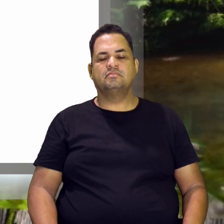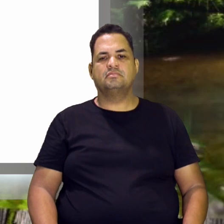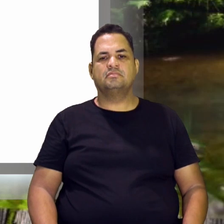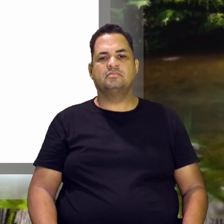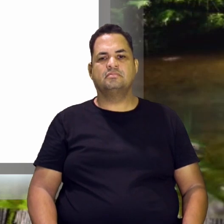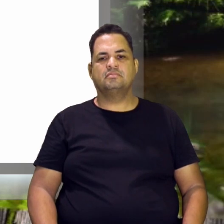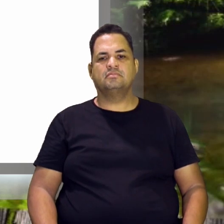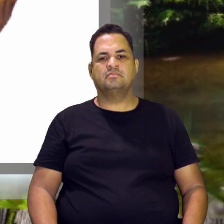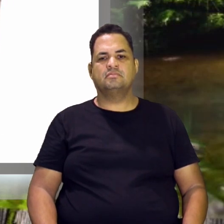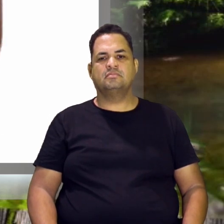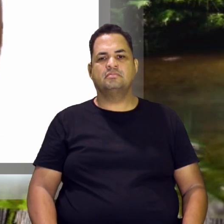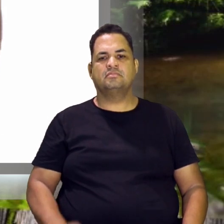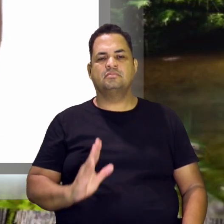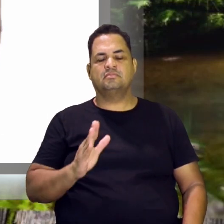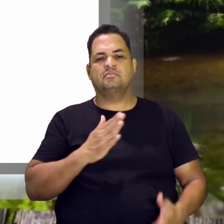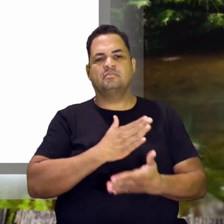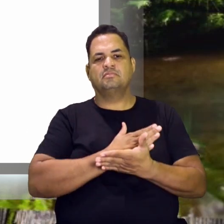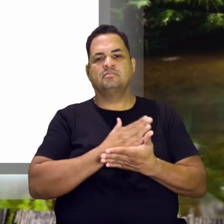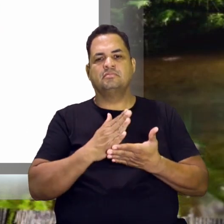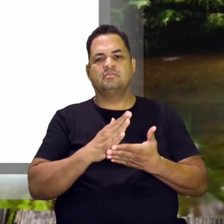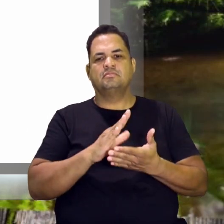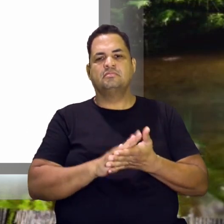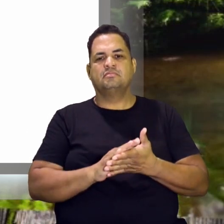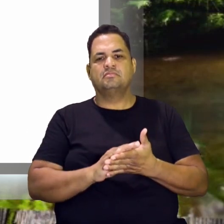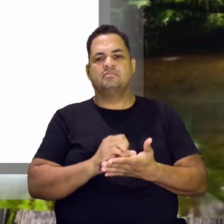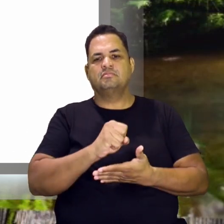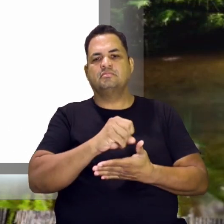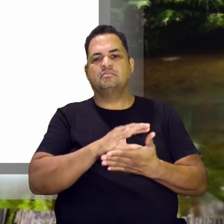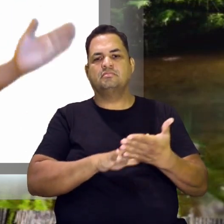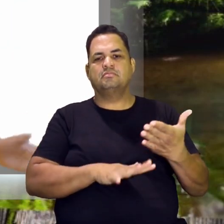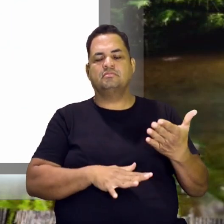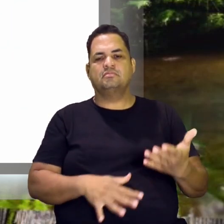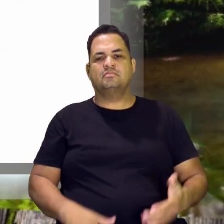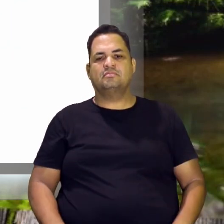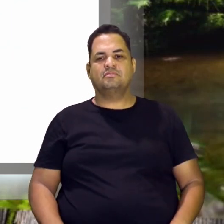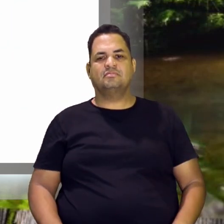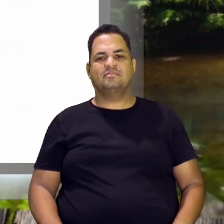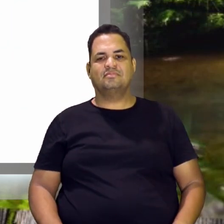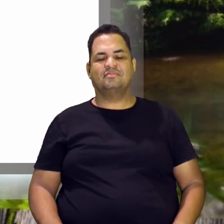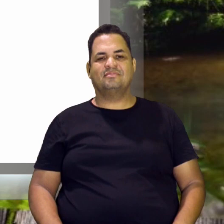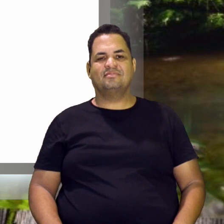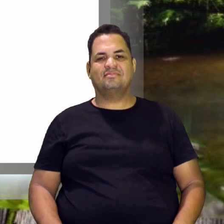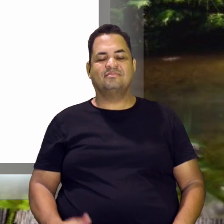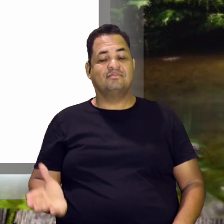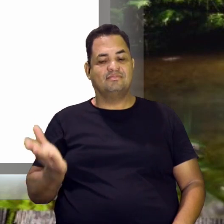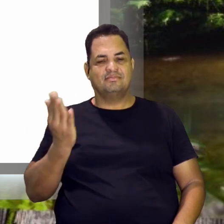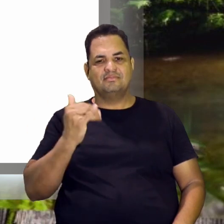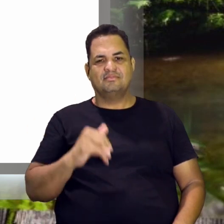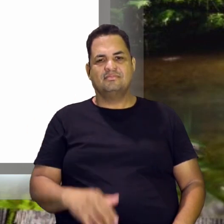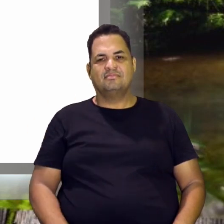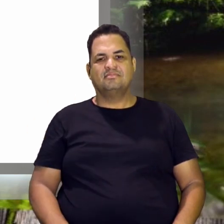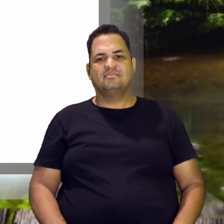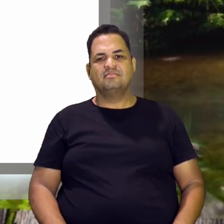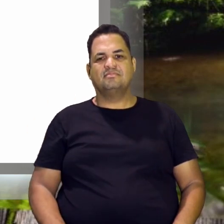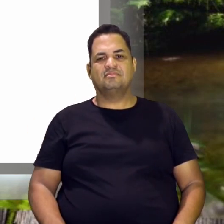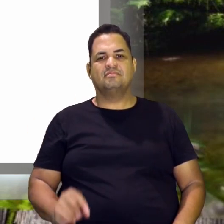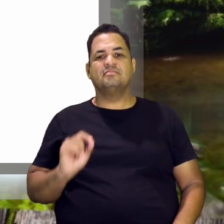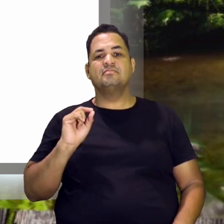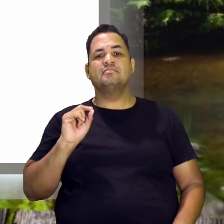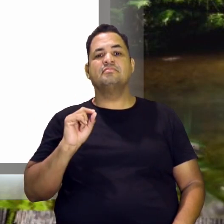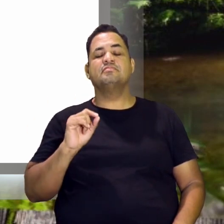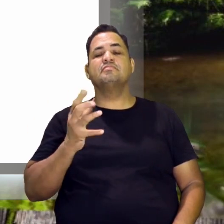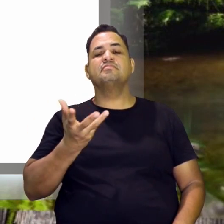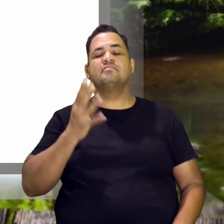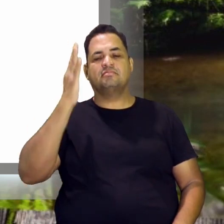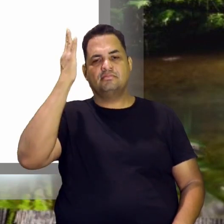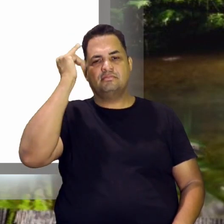É isso aí, a gente já começa com ela aqui, ó, com a questão, né? Vambora! O que é que a senhora tá querendo saber,